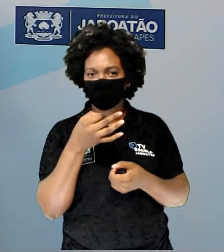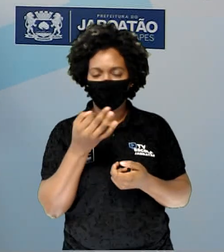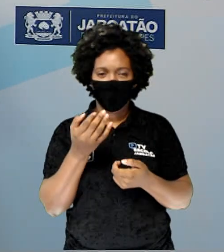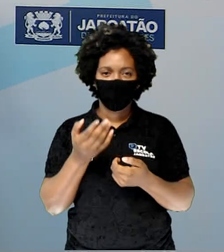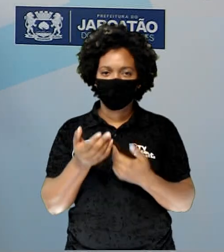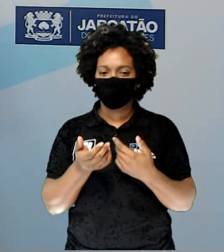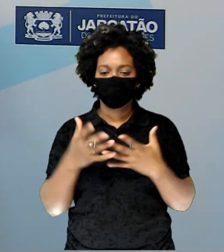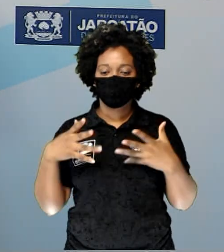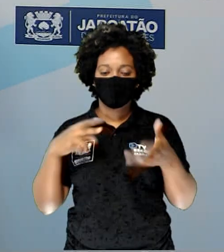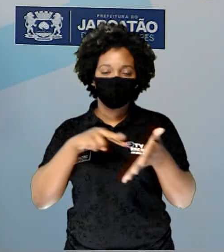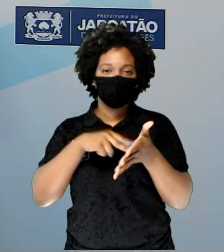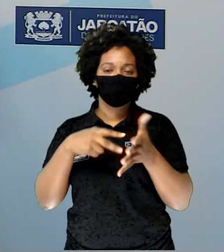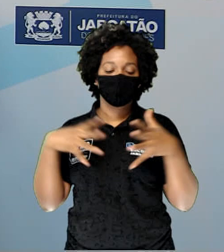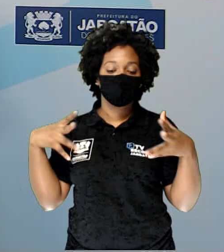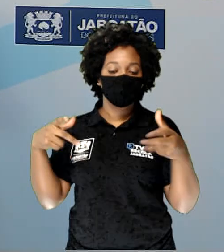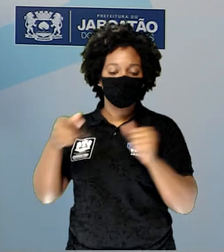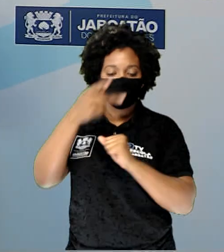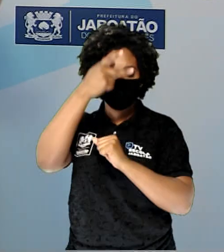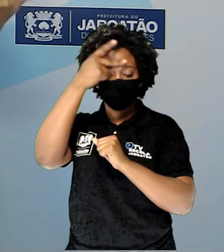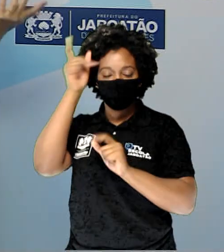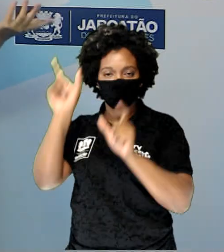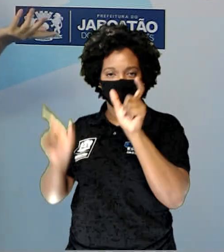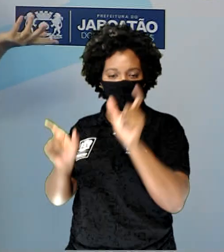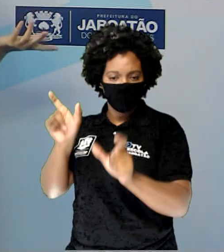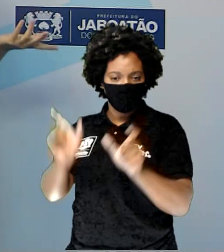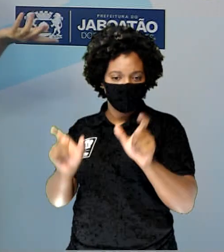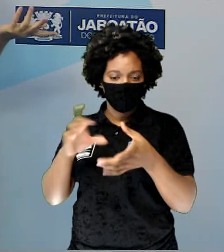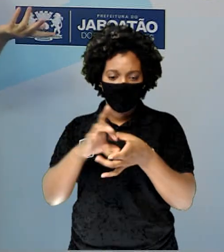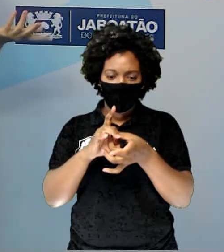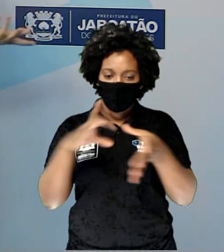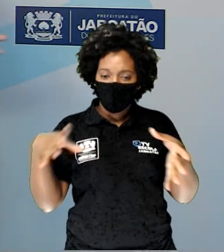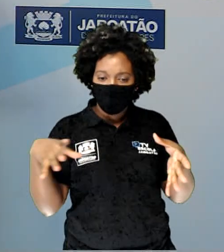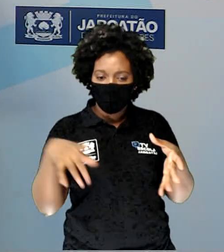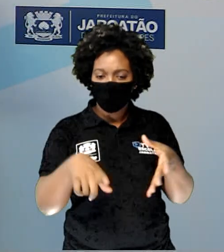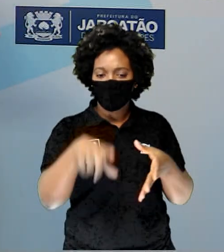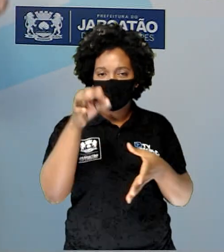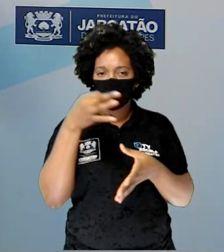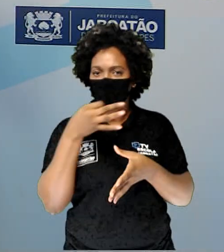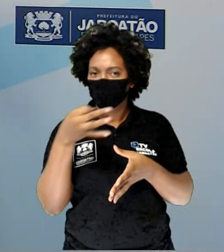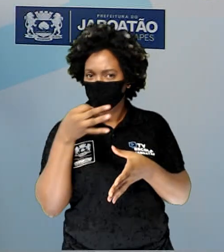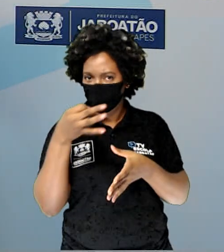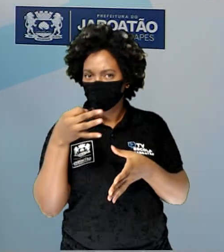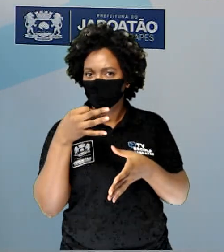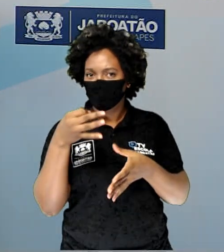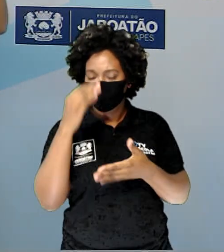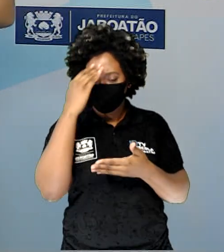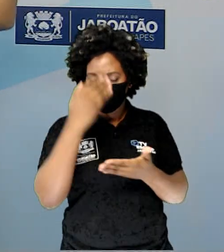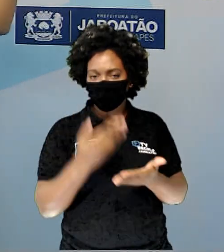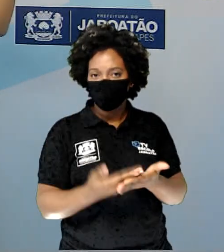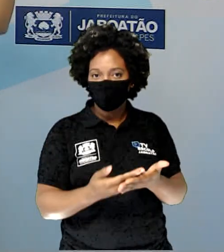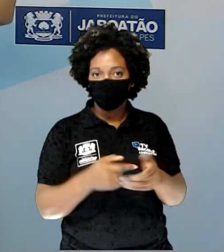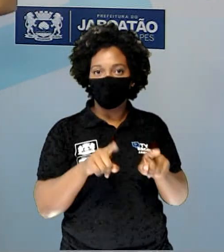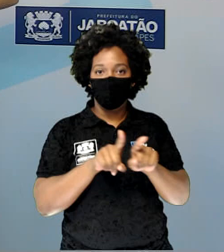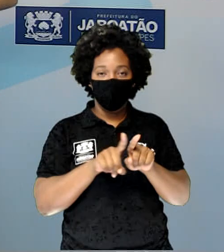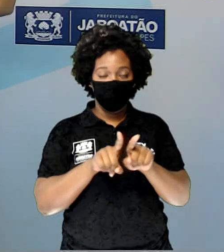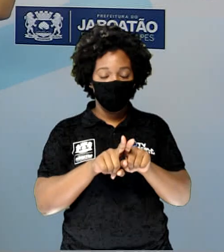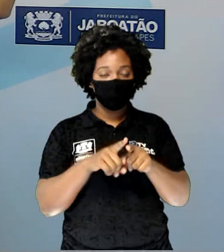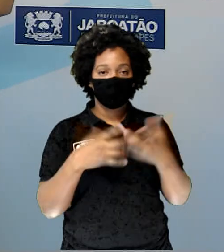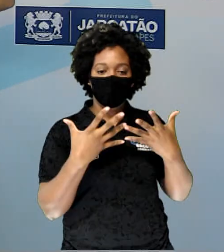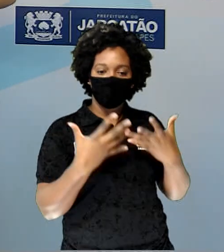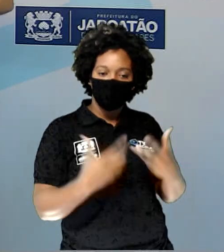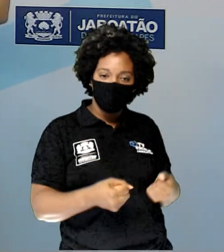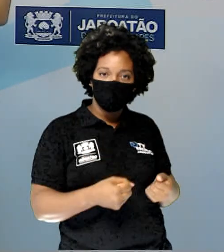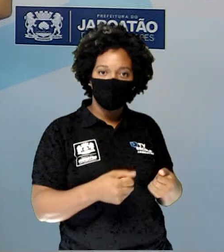que toda pessoa tem a livre escolha de suas convicções e aceita que o outro